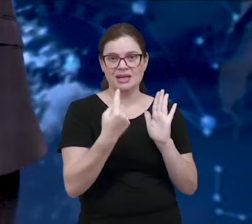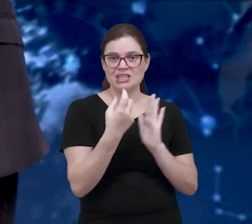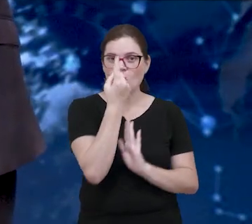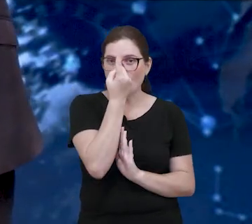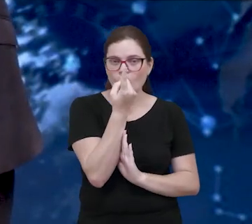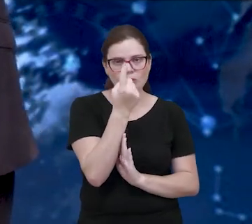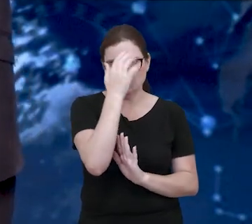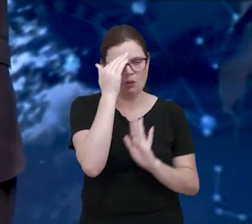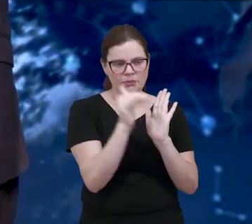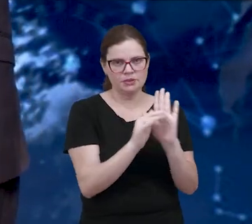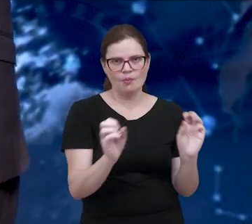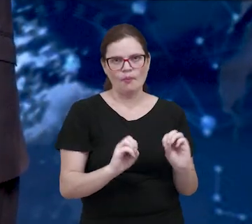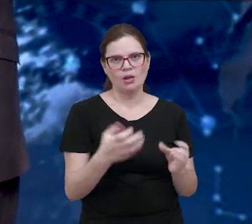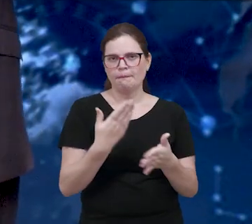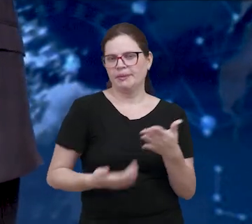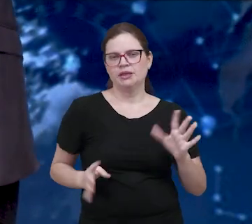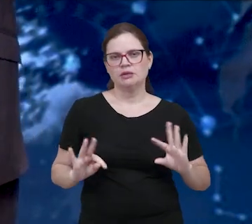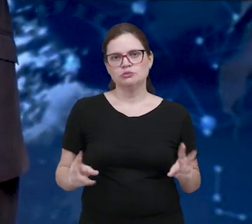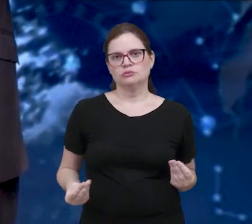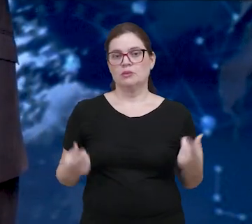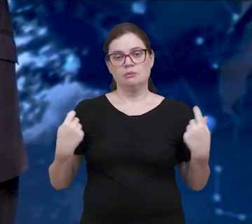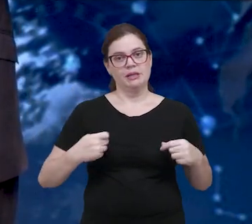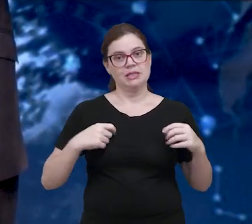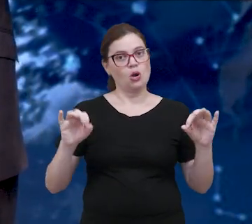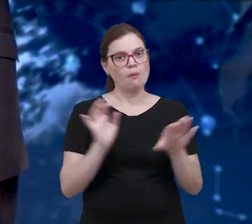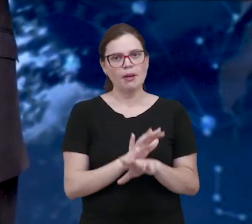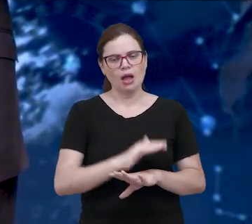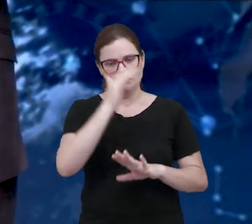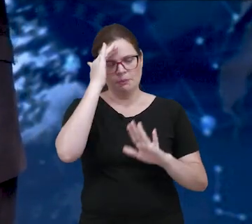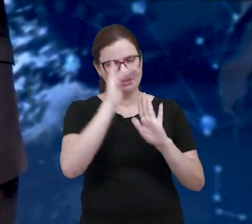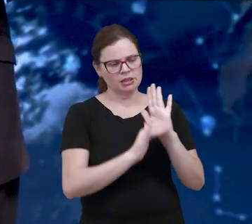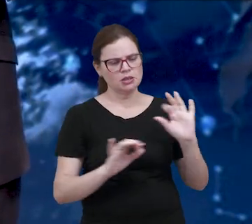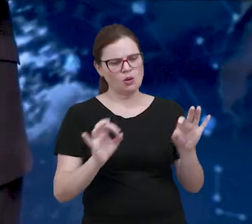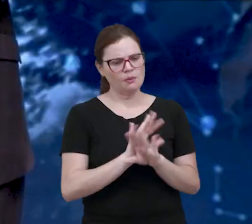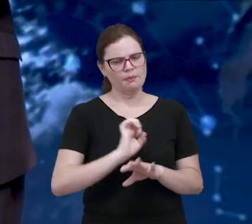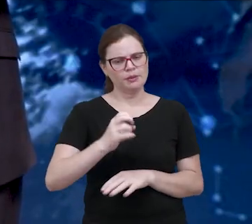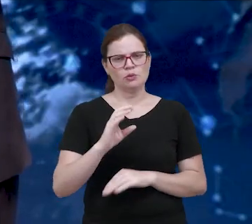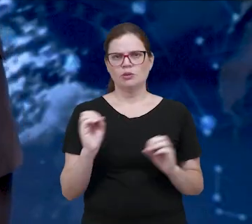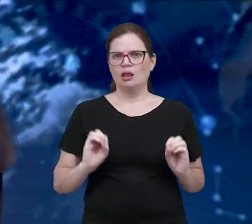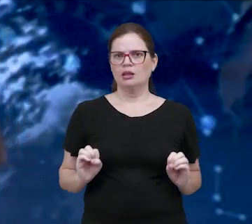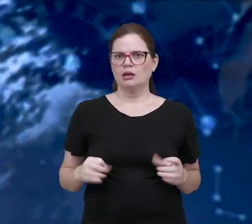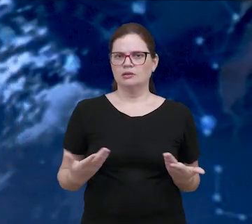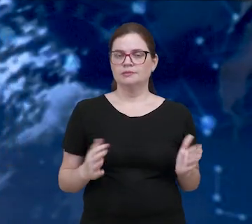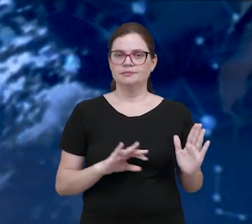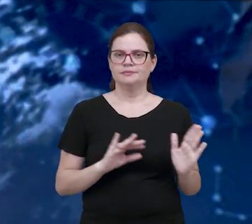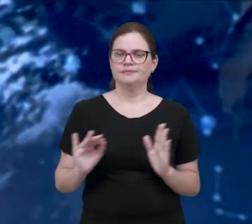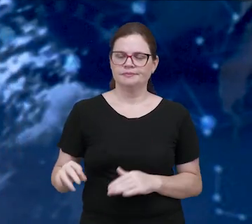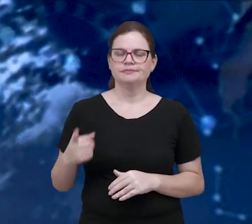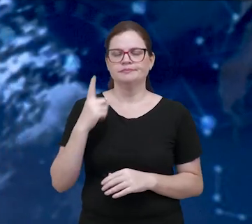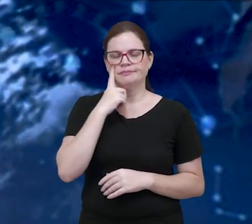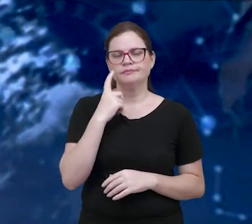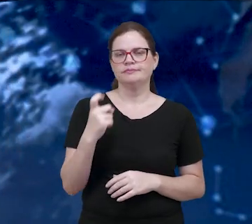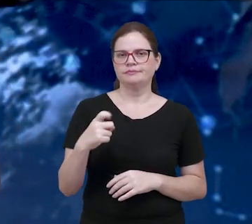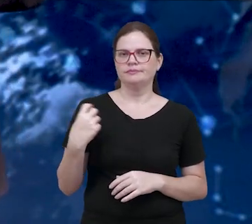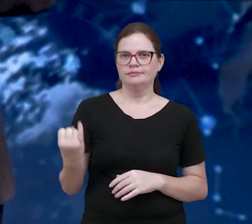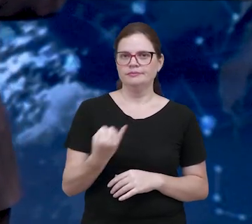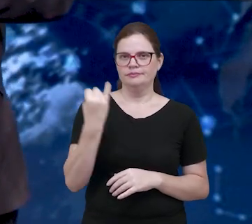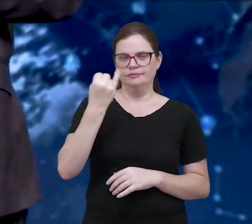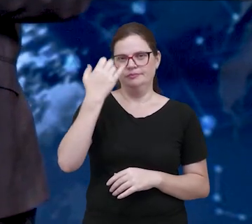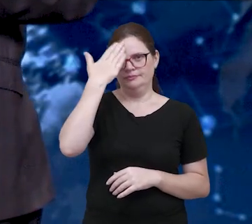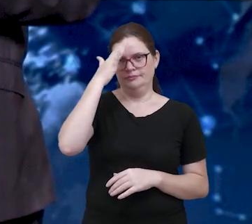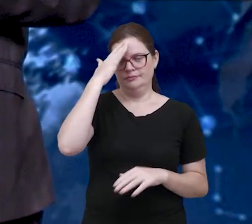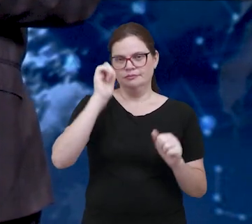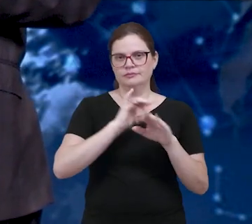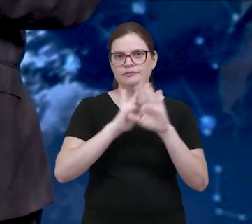você não tem nenhum valor. Ou cumpre tudo ou não cumpre. Então veja só, isso é muito importante entender, porque quem